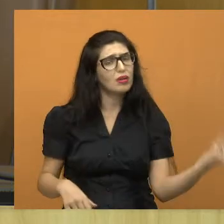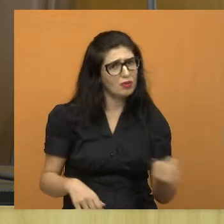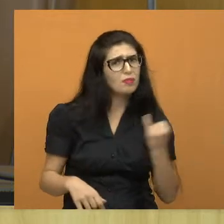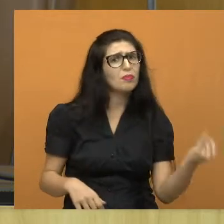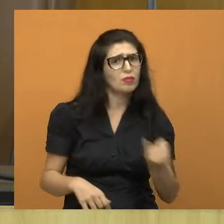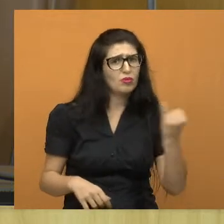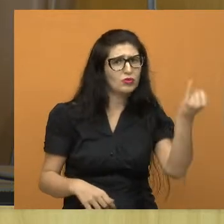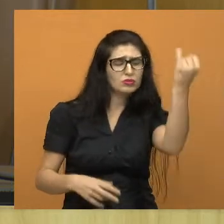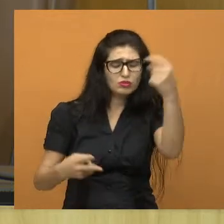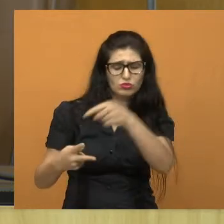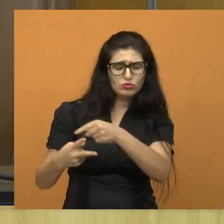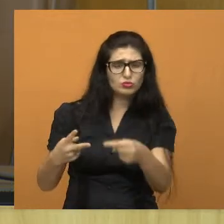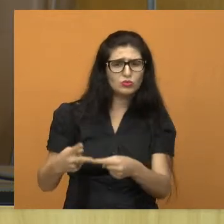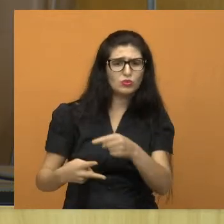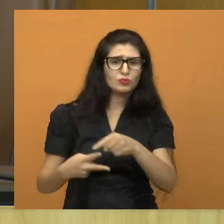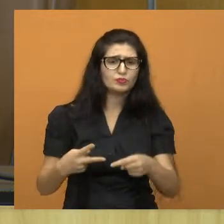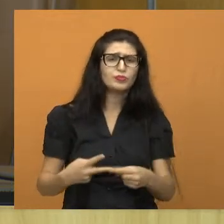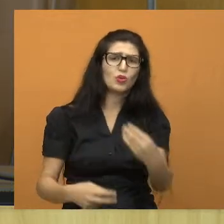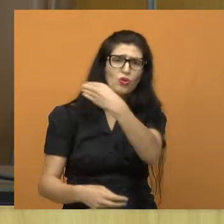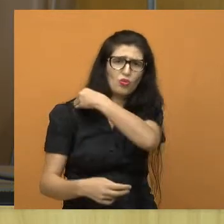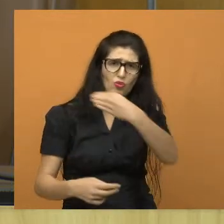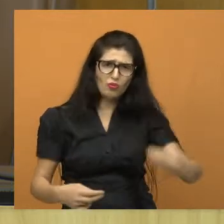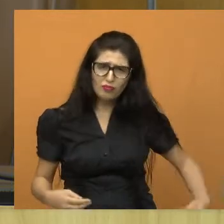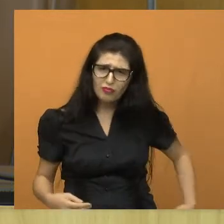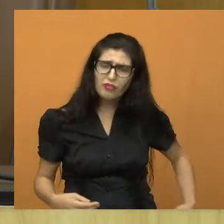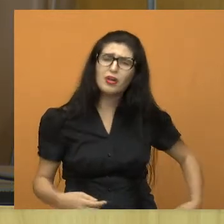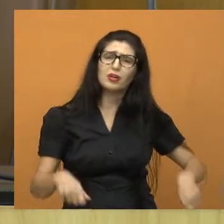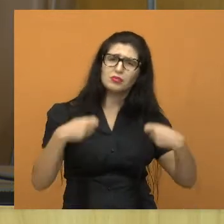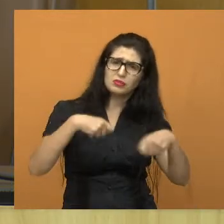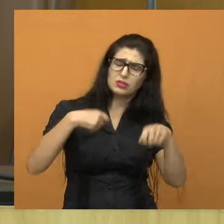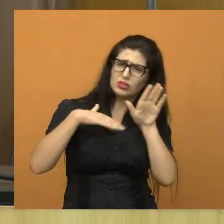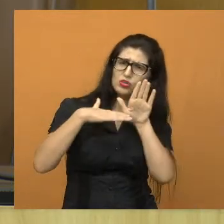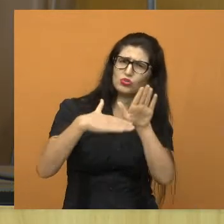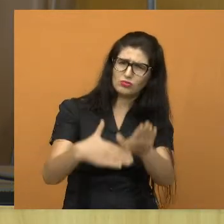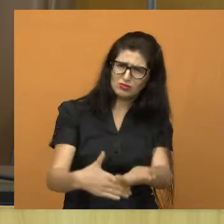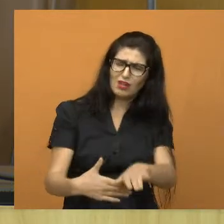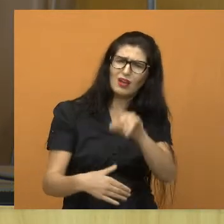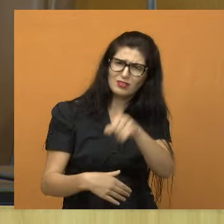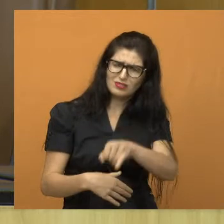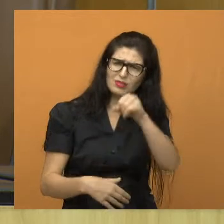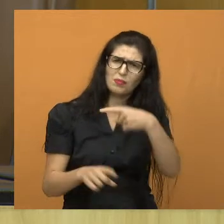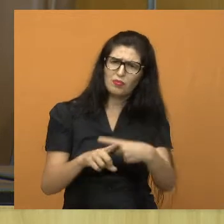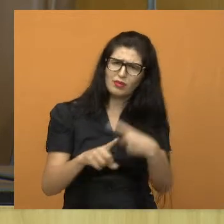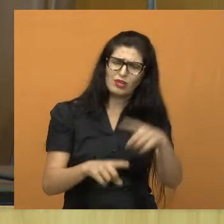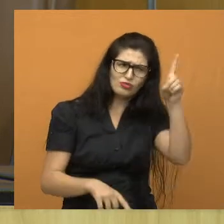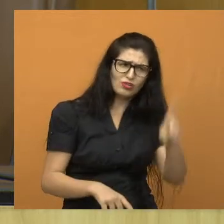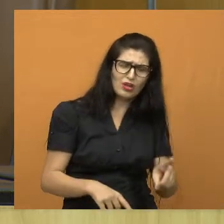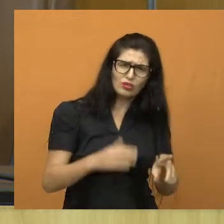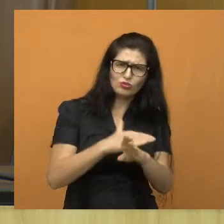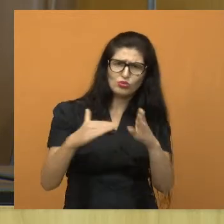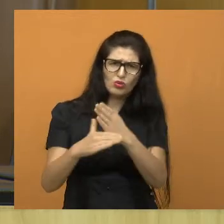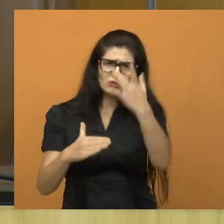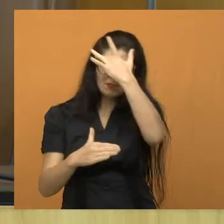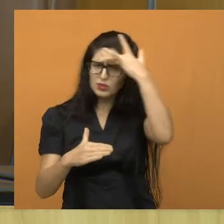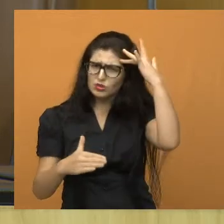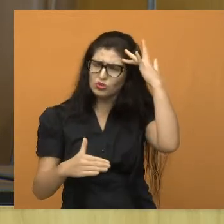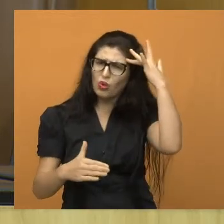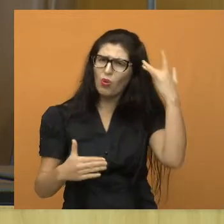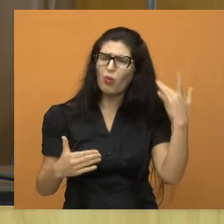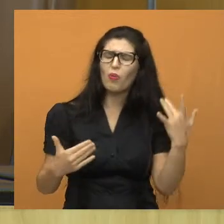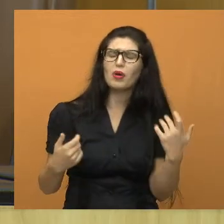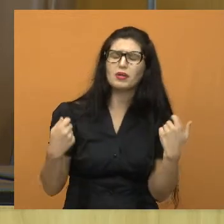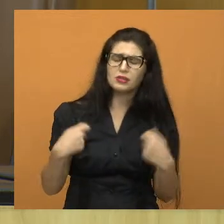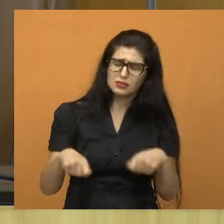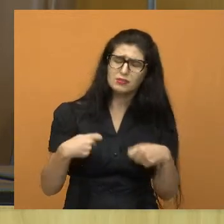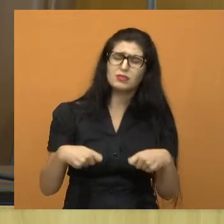com esses dois viés. O poder público tem a corresponsabilidade de, através da garantia de direitos, garantir esse acesso e essa discussão